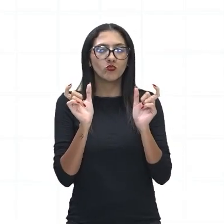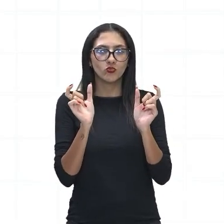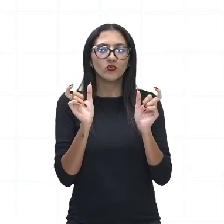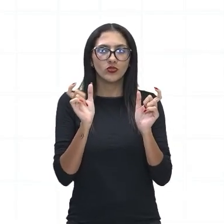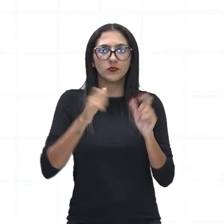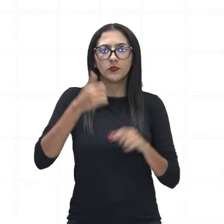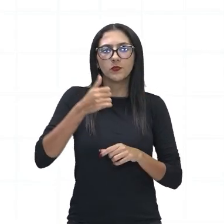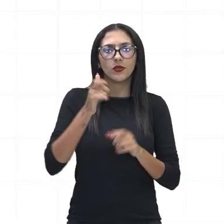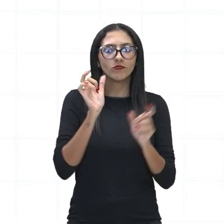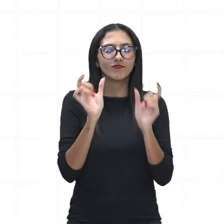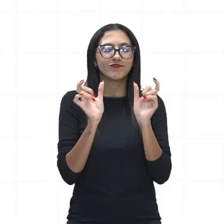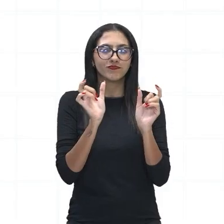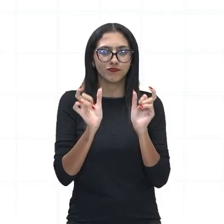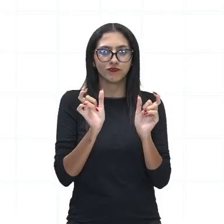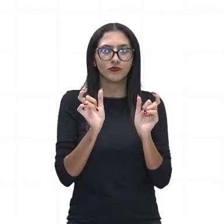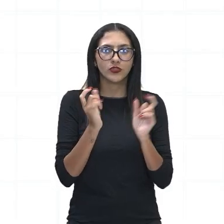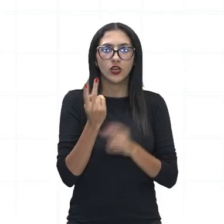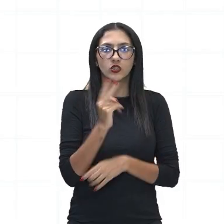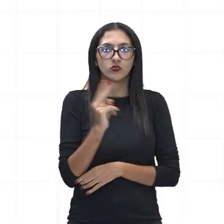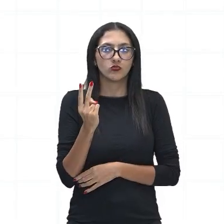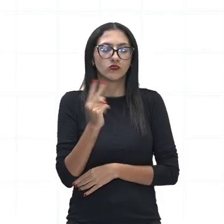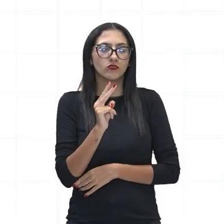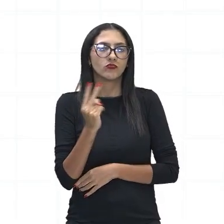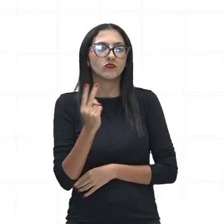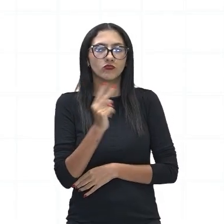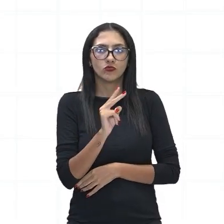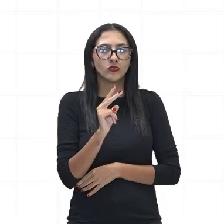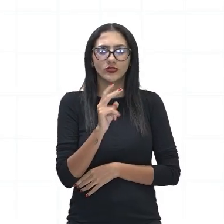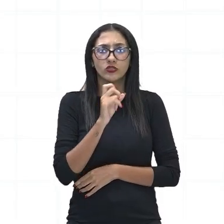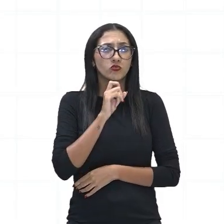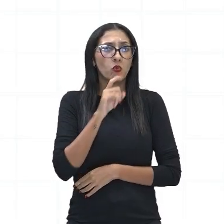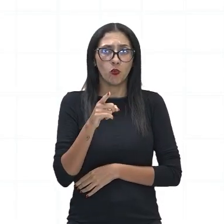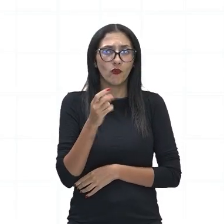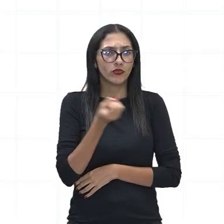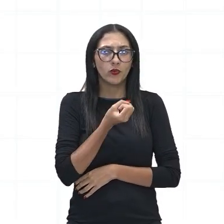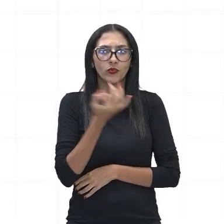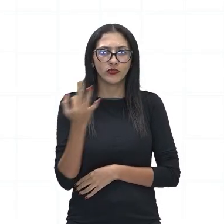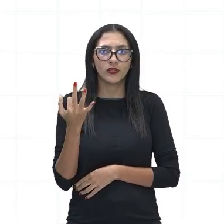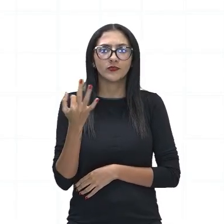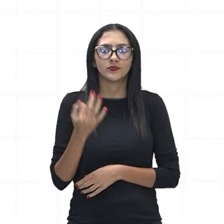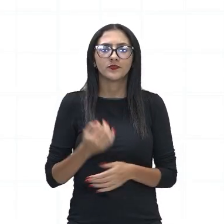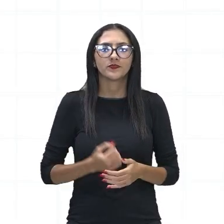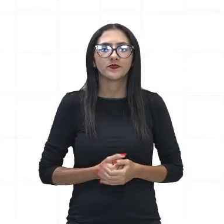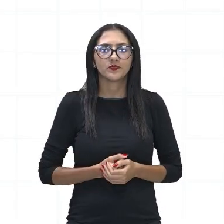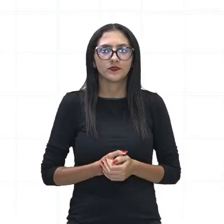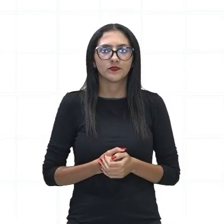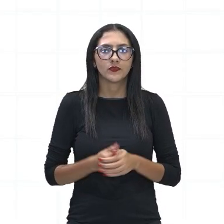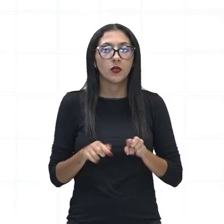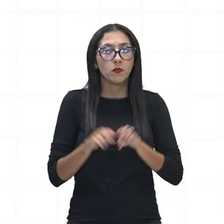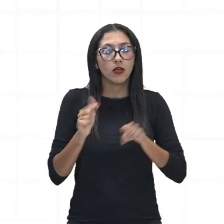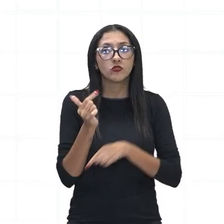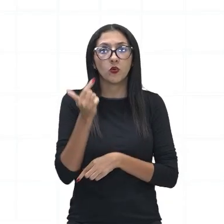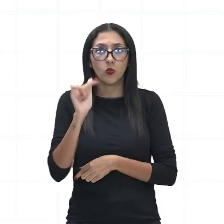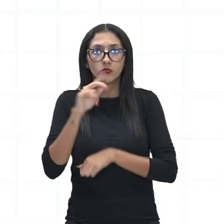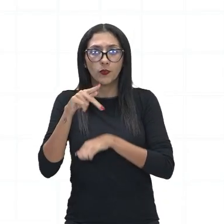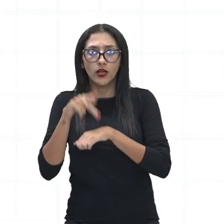aí a gente, né? Elas não são contáveis, certo? Mas em outros países pode ser que